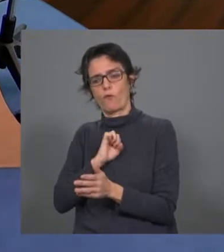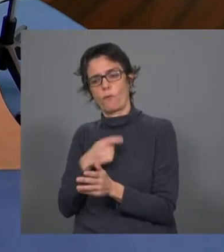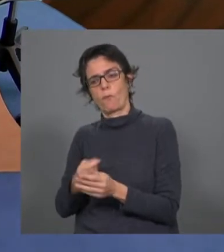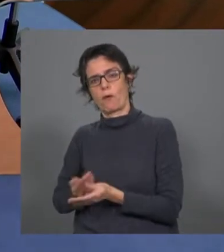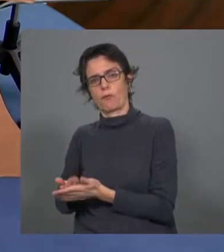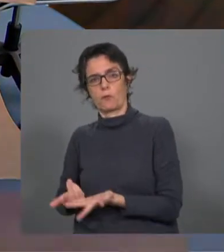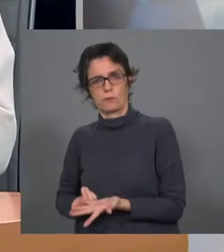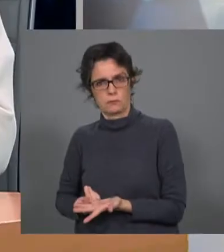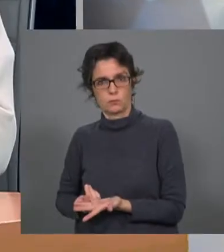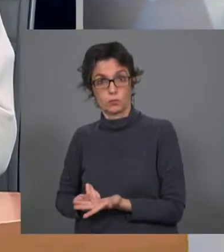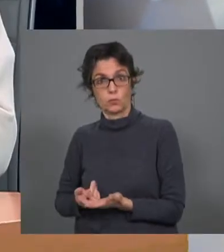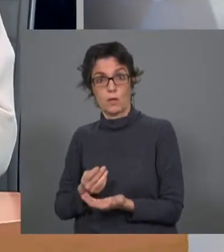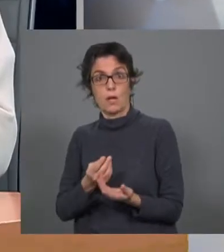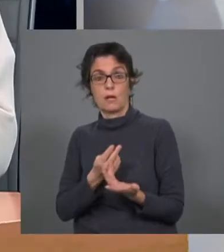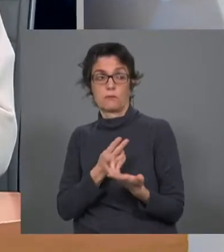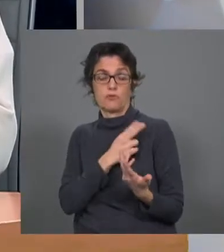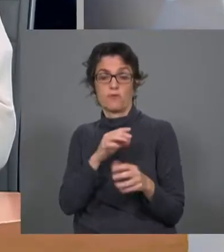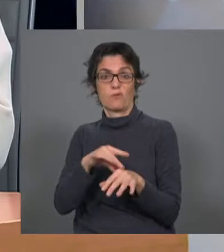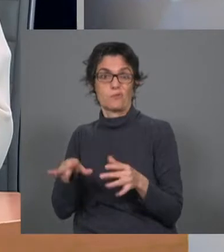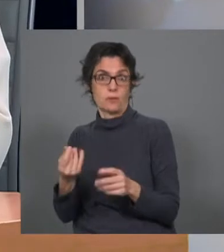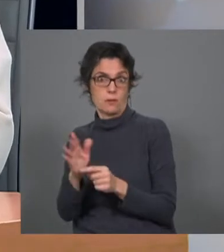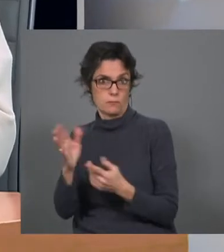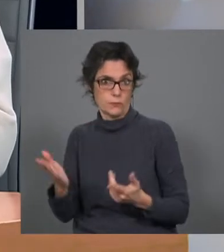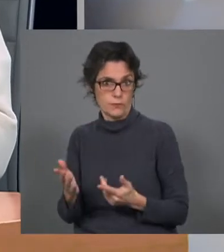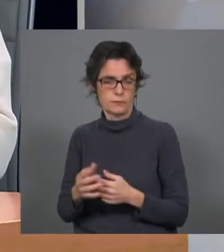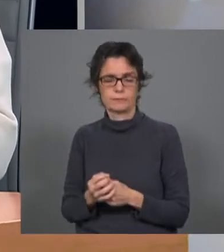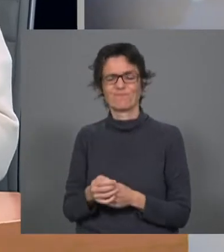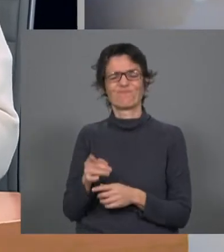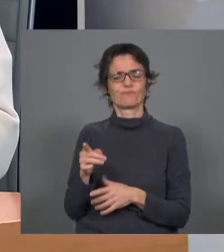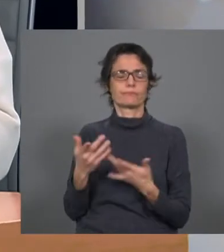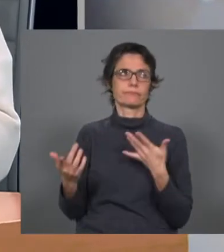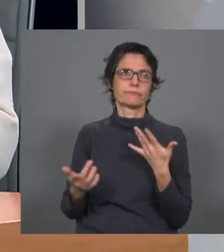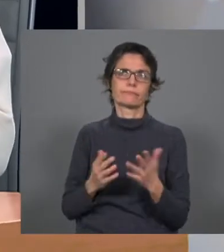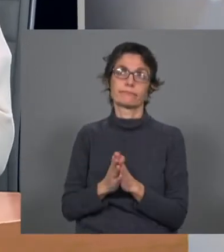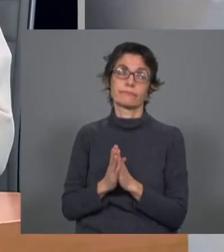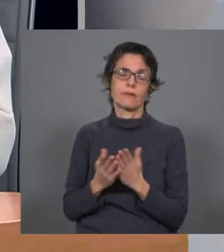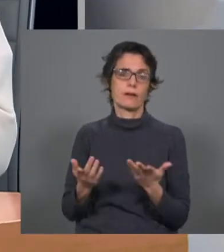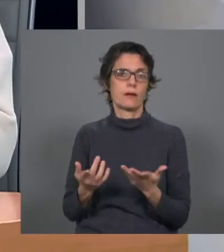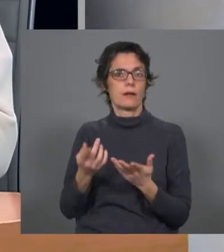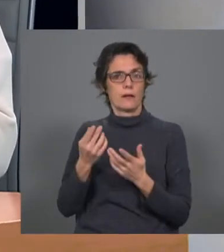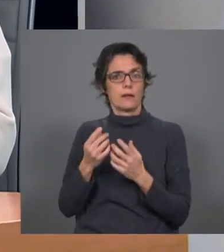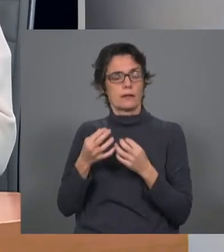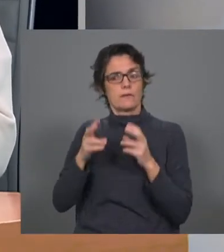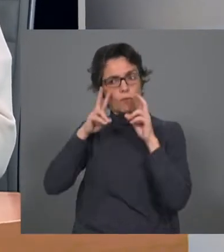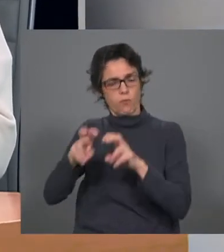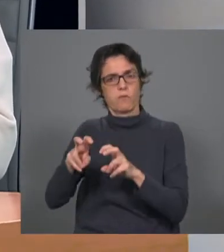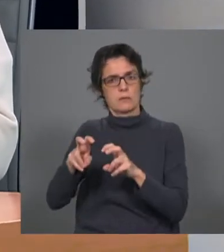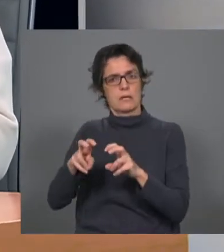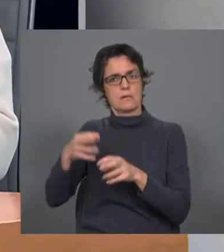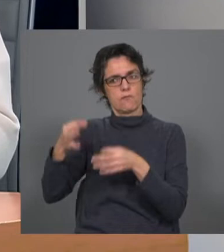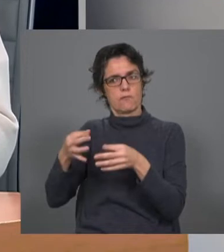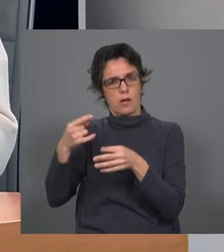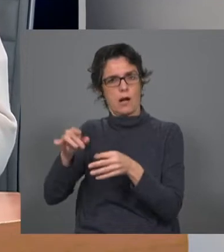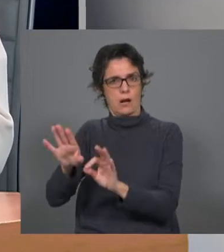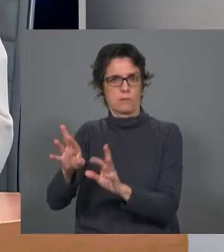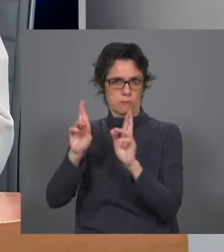e tudo isso vamos acreditar que vai ser devidamente investigado e, se for caso